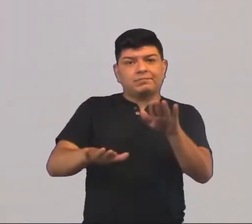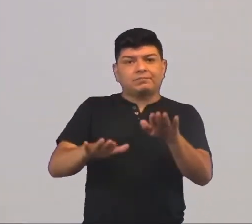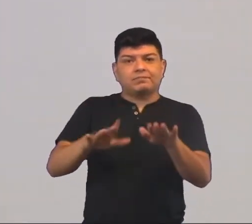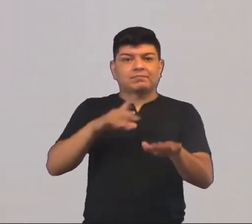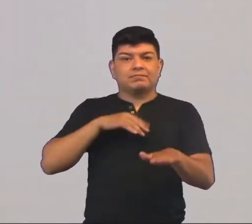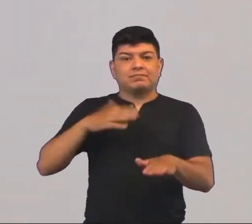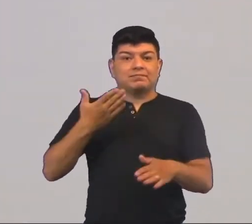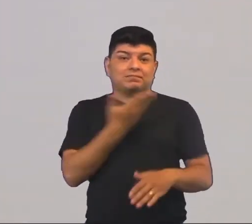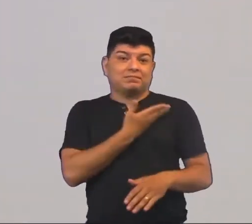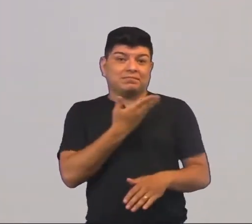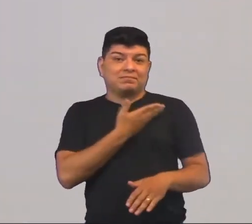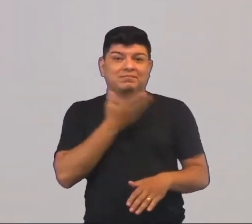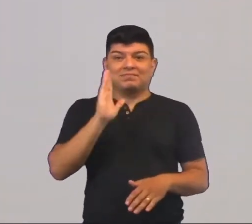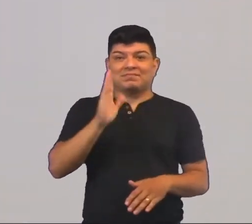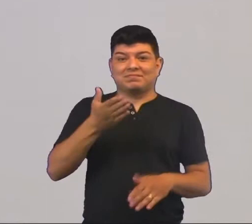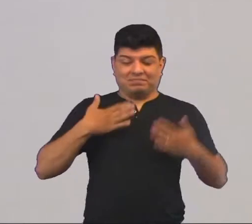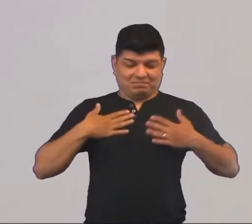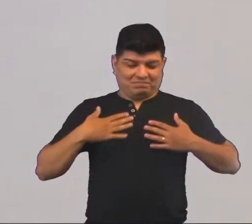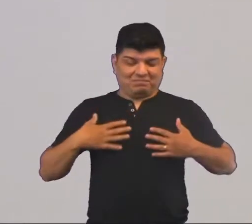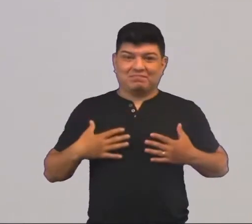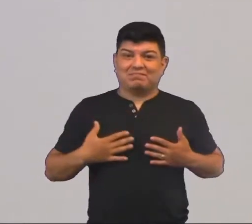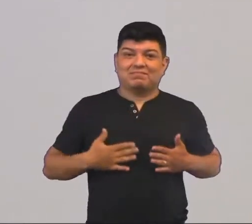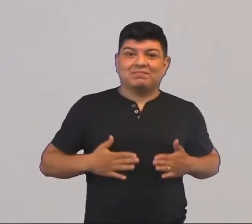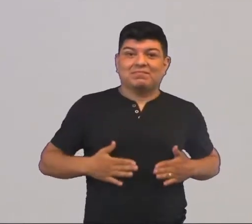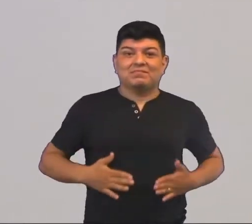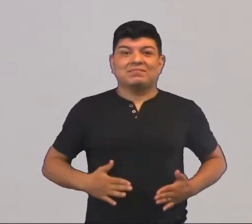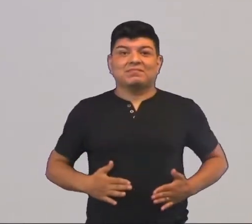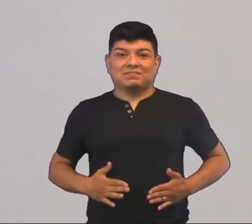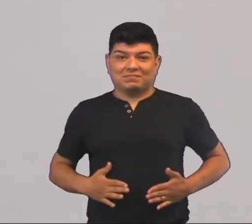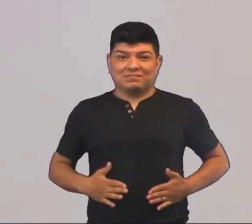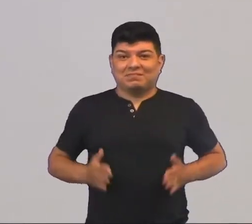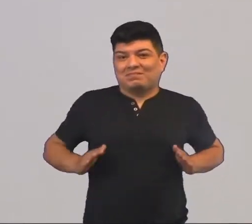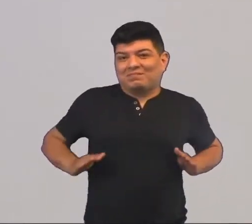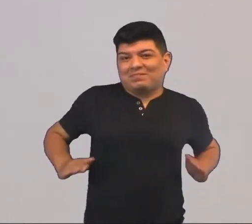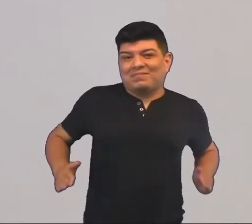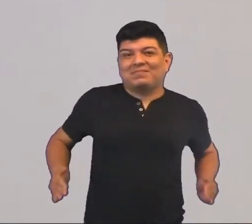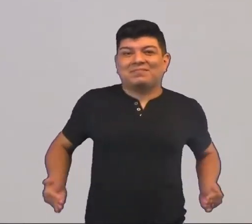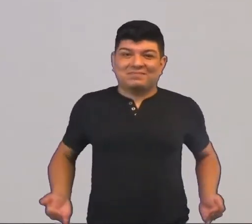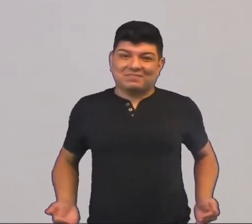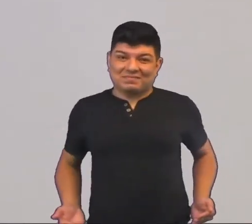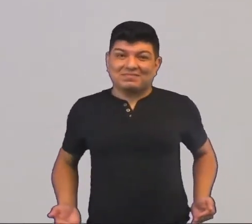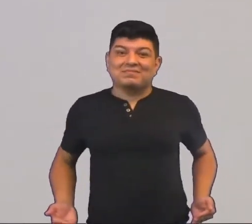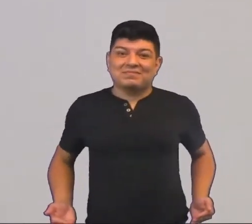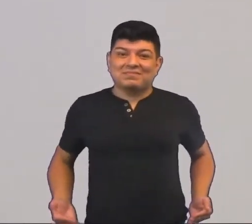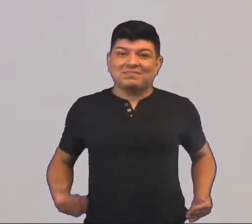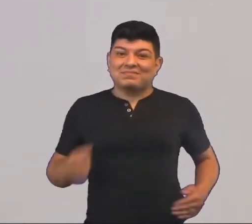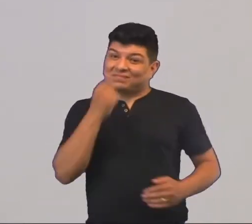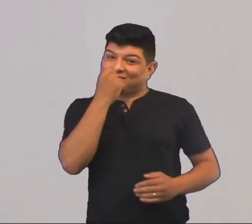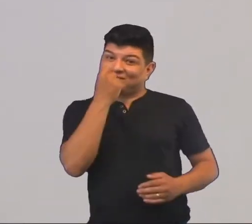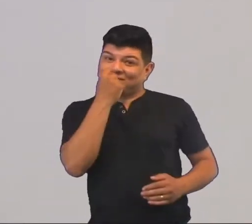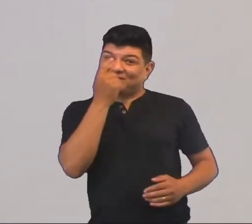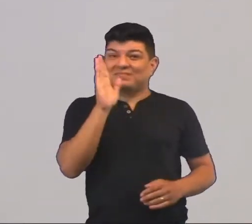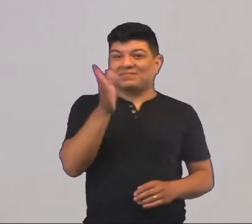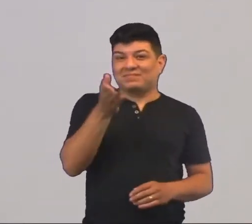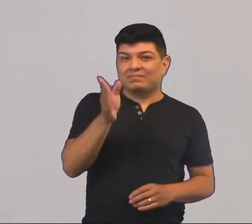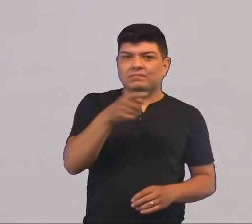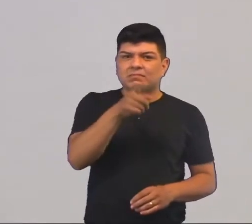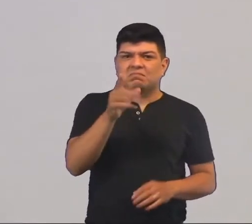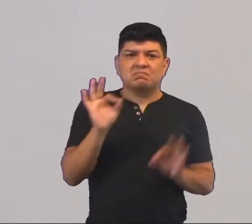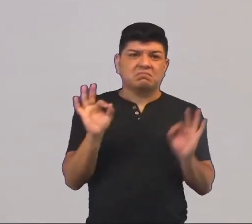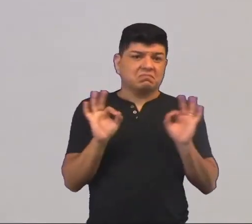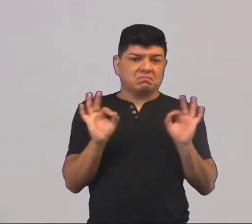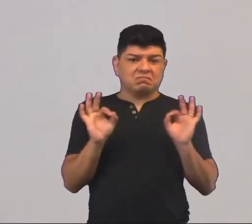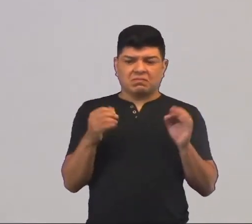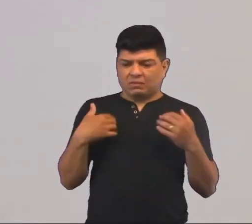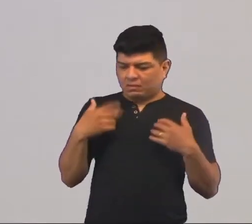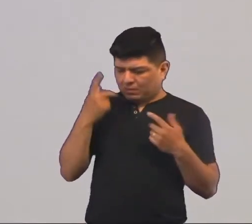tem uma coleguinha que ela já está com o corpo, né, com os quadris mais largos, ela já está com os seios e você nada.